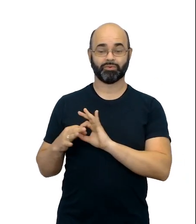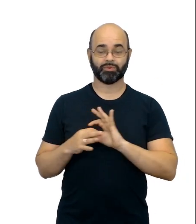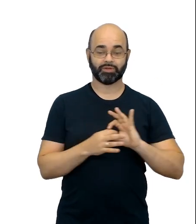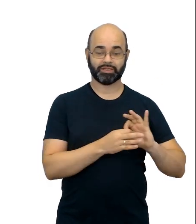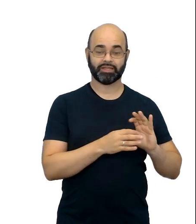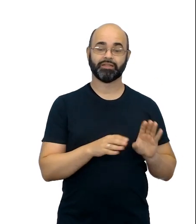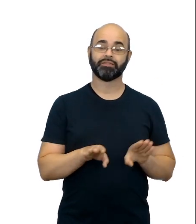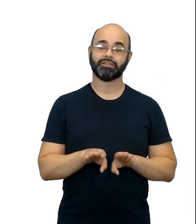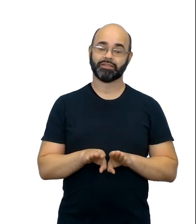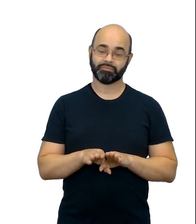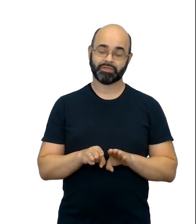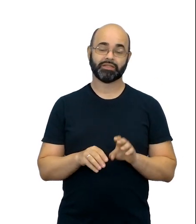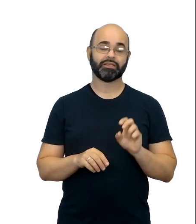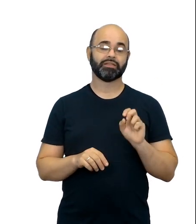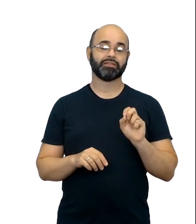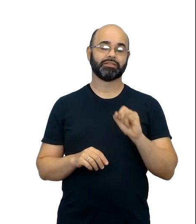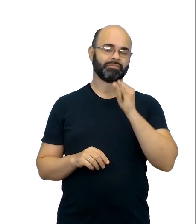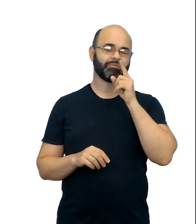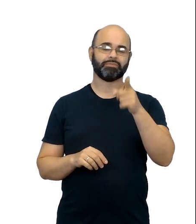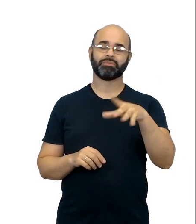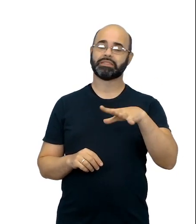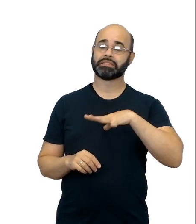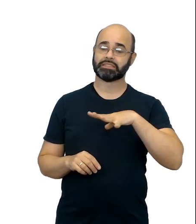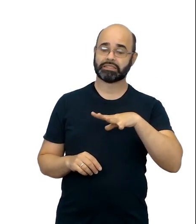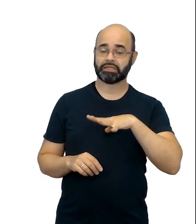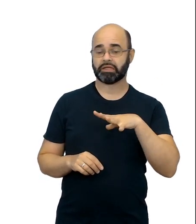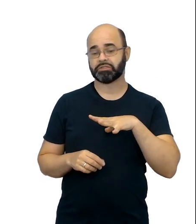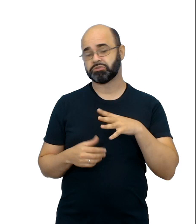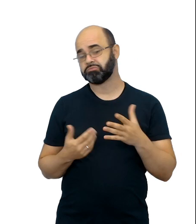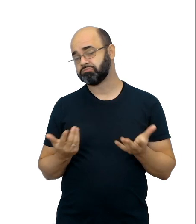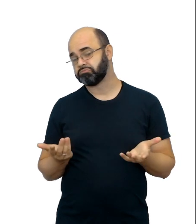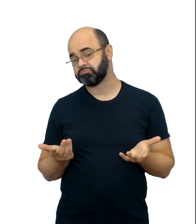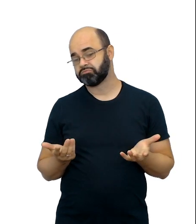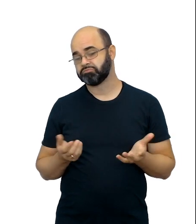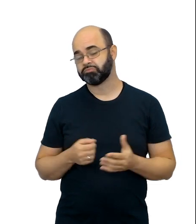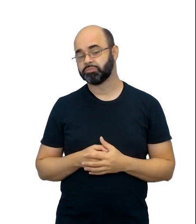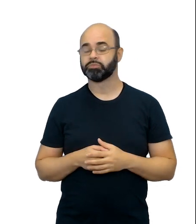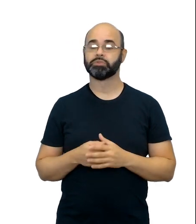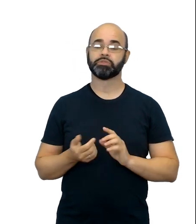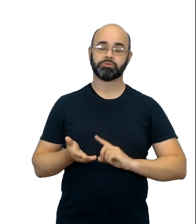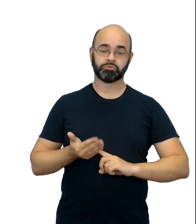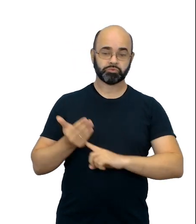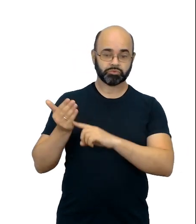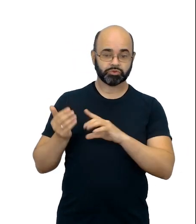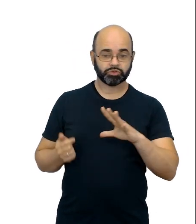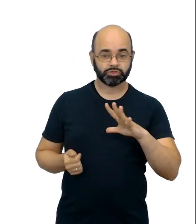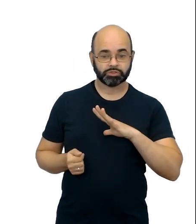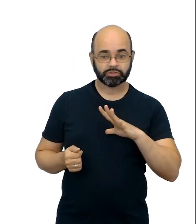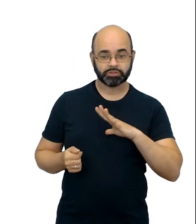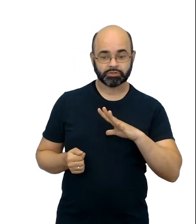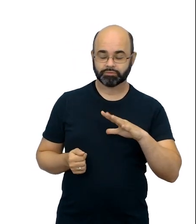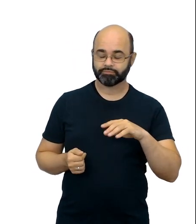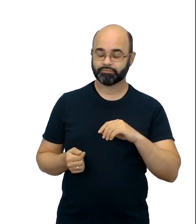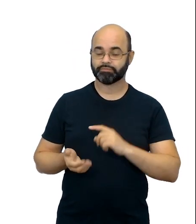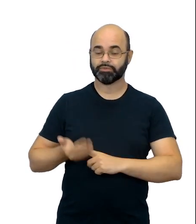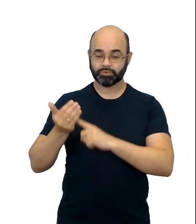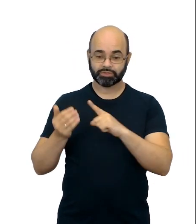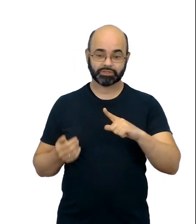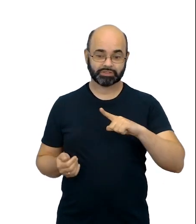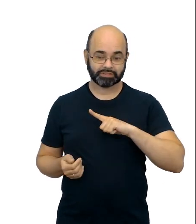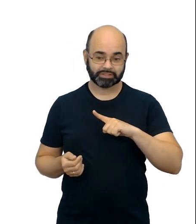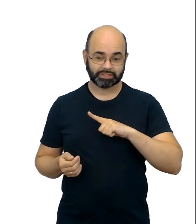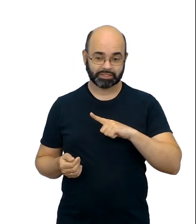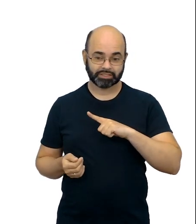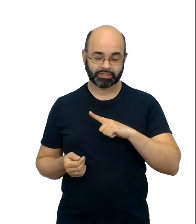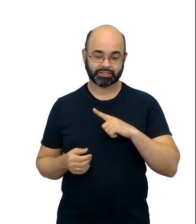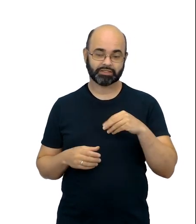precisamos, às vezes, se houver na sua cidade também essas tecnologias fora do ambiente